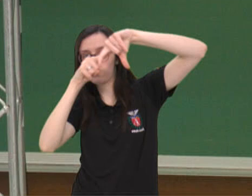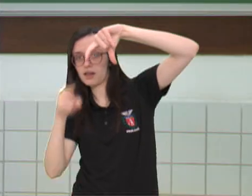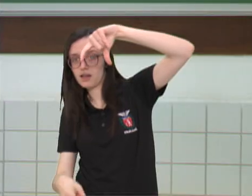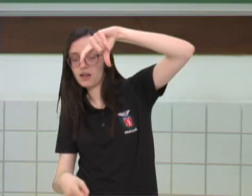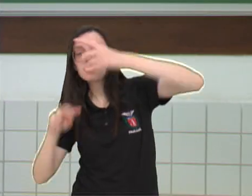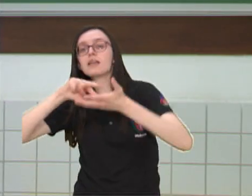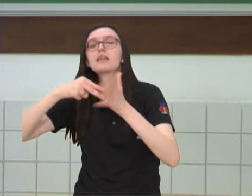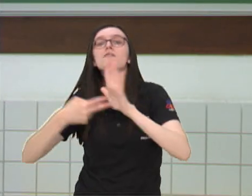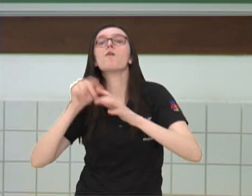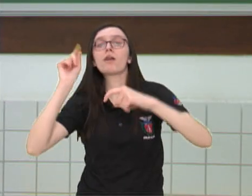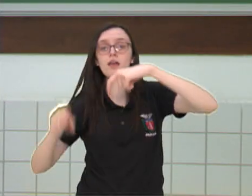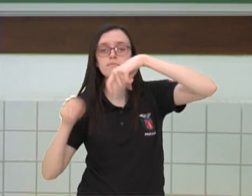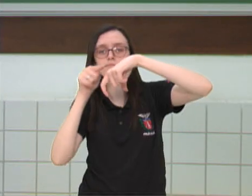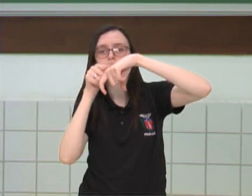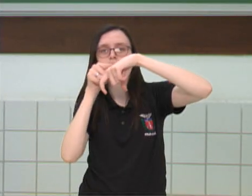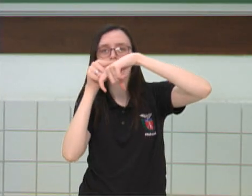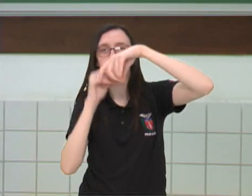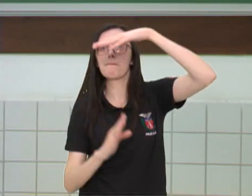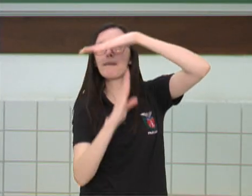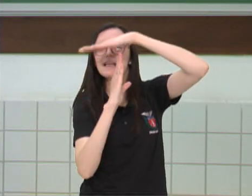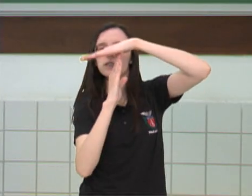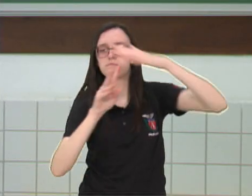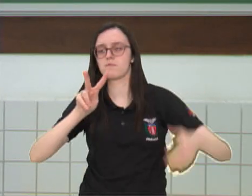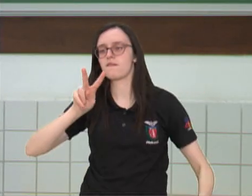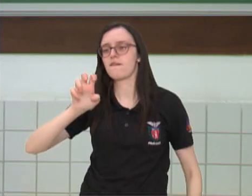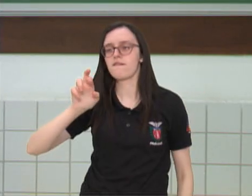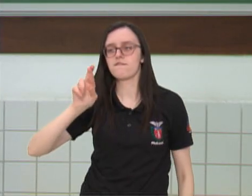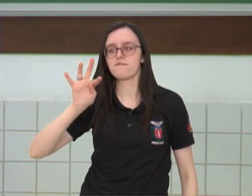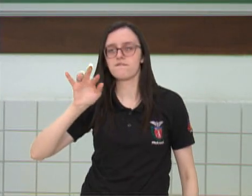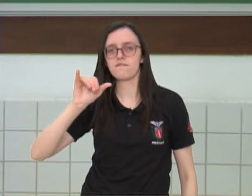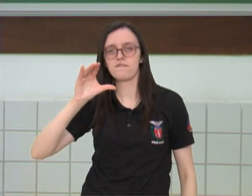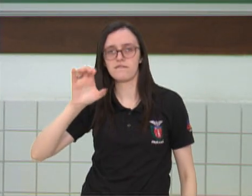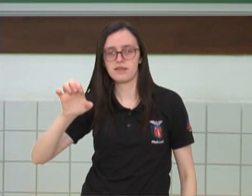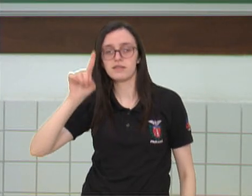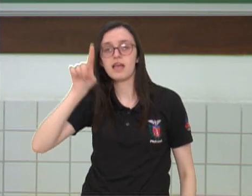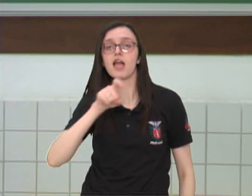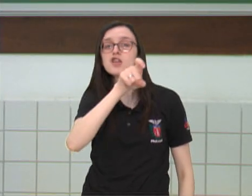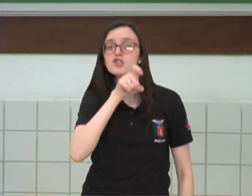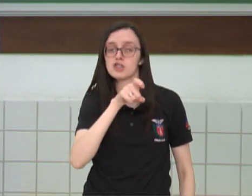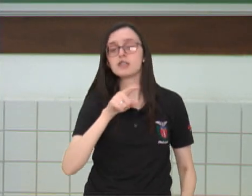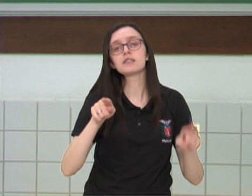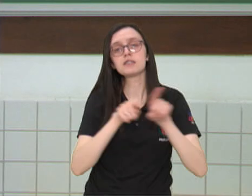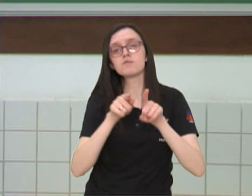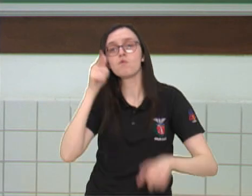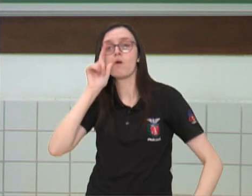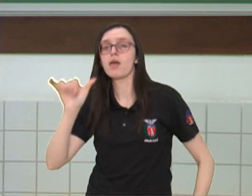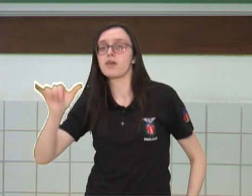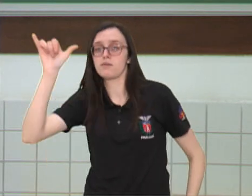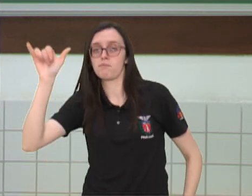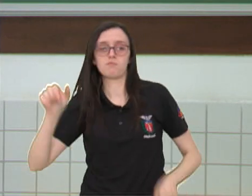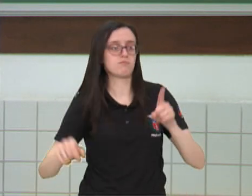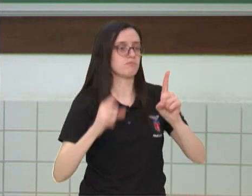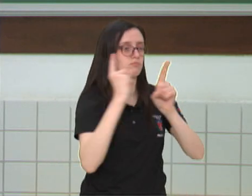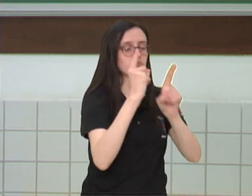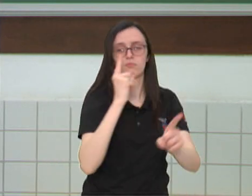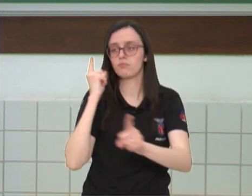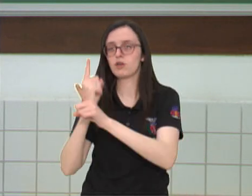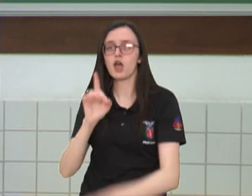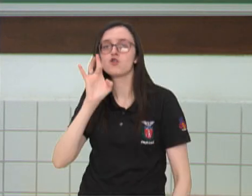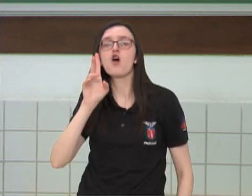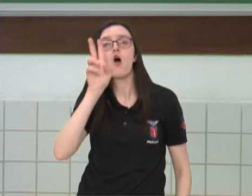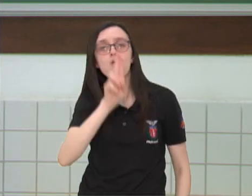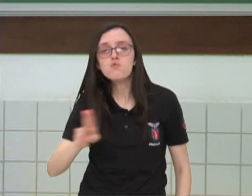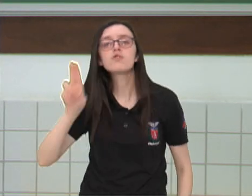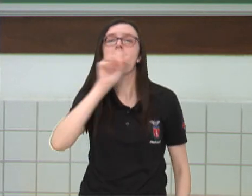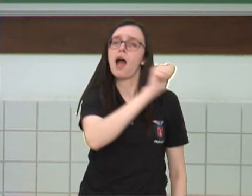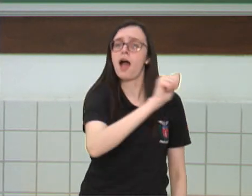vai ser um ponto de máximo. Você consegue calcular o x do vértice e o y do vértice, usando só os coeficientes